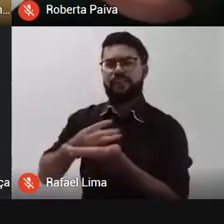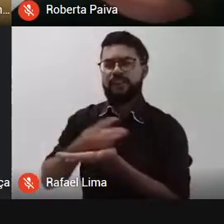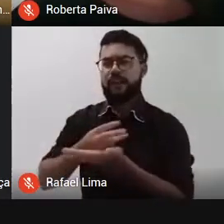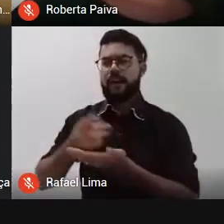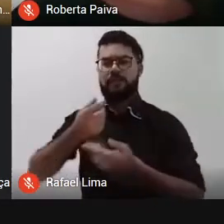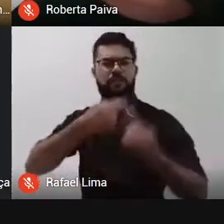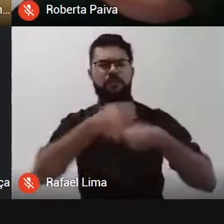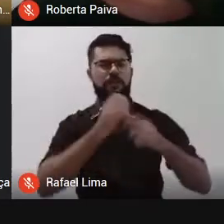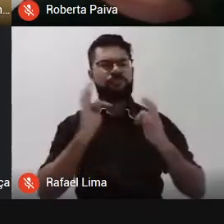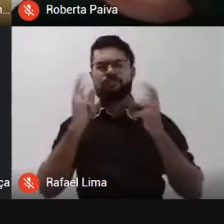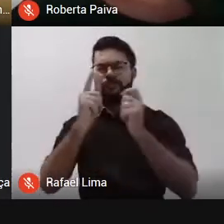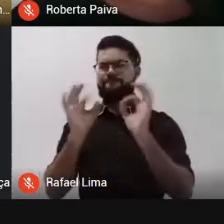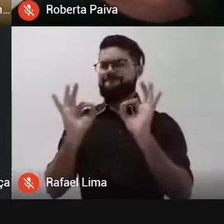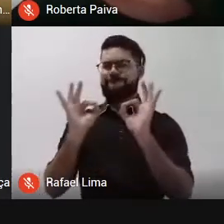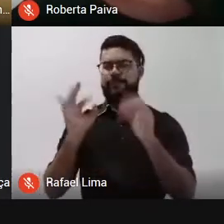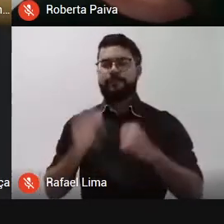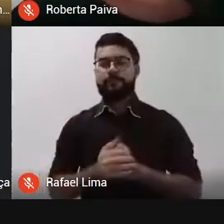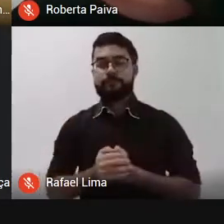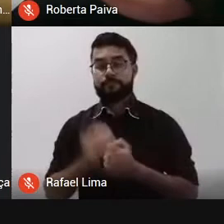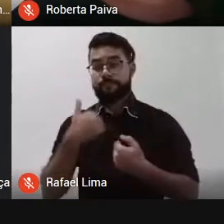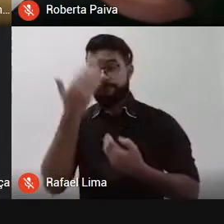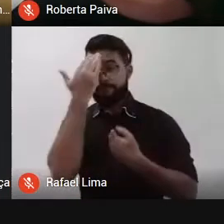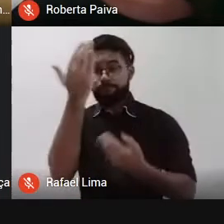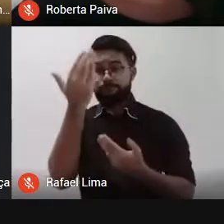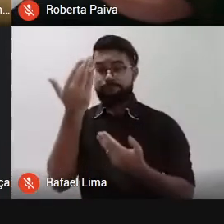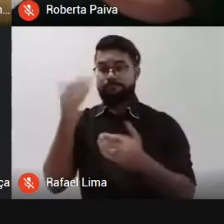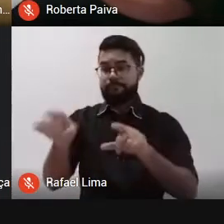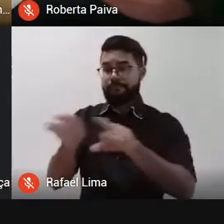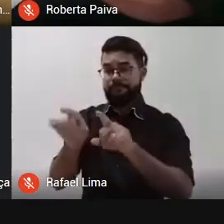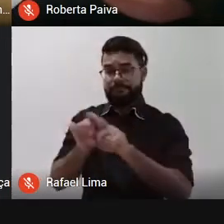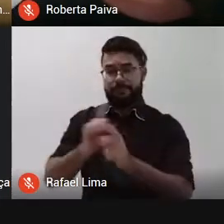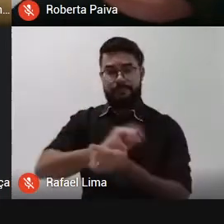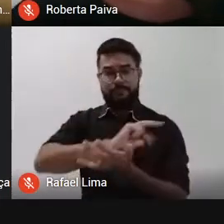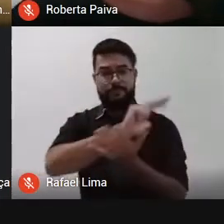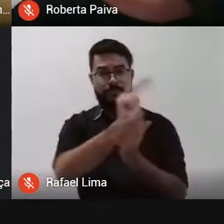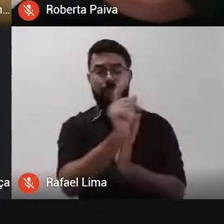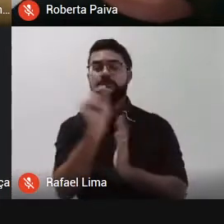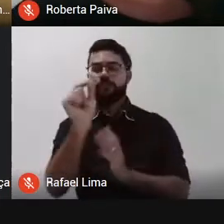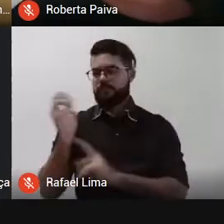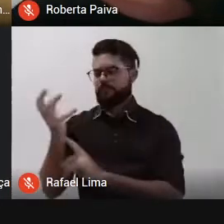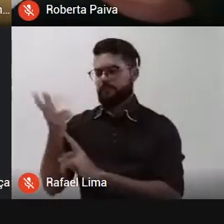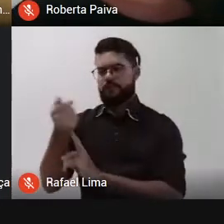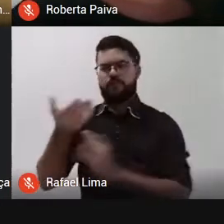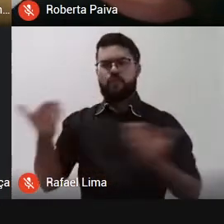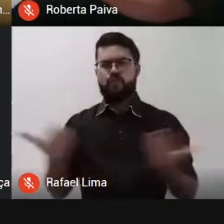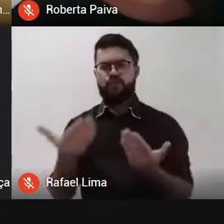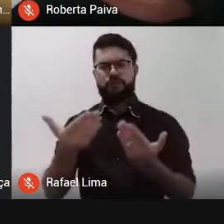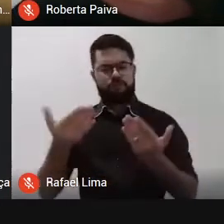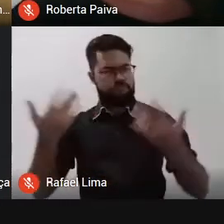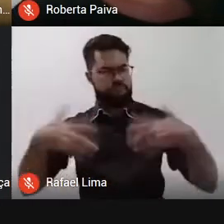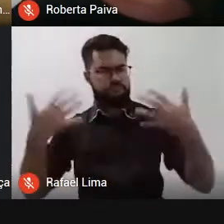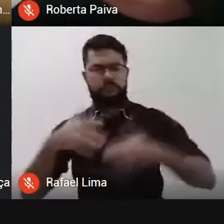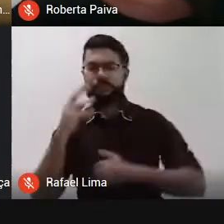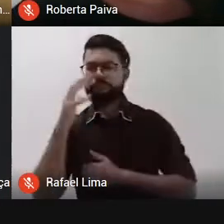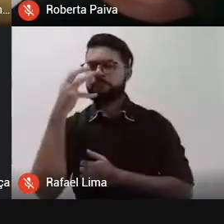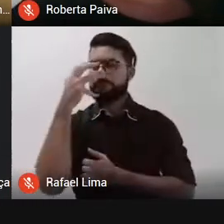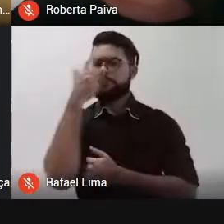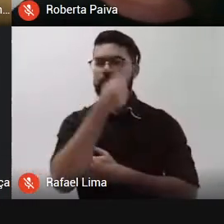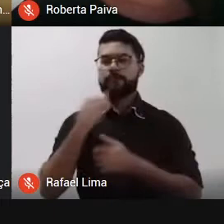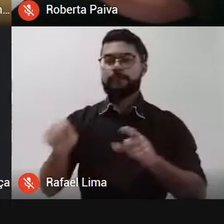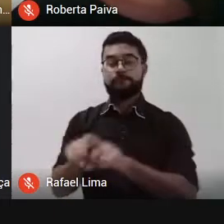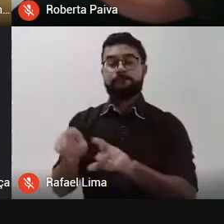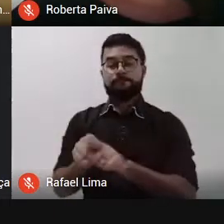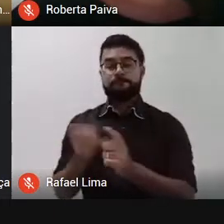certo? E os outros agradecimentos vão, né, para esse evento maravilhoso, né, um evento